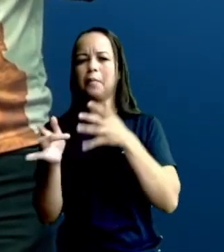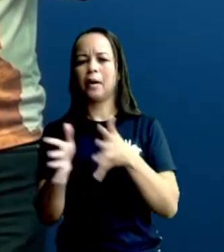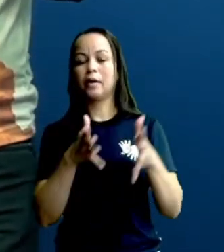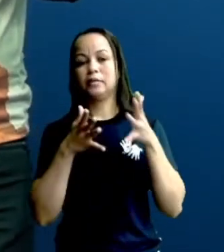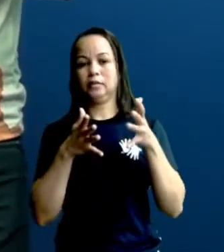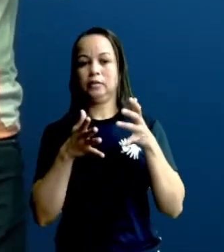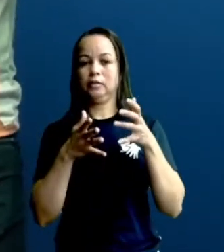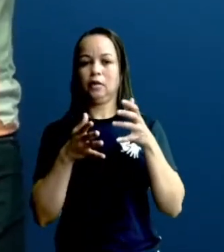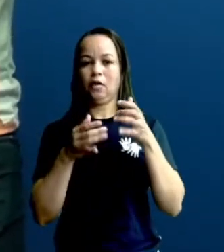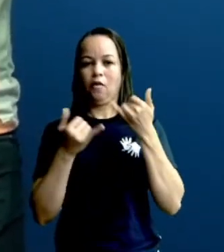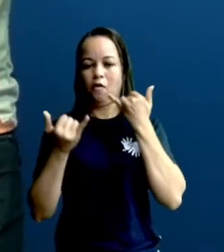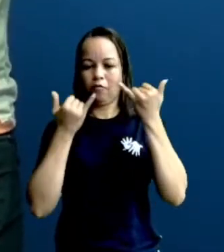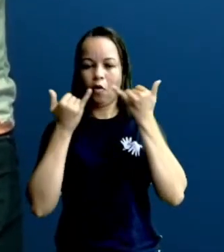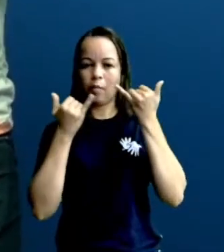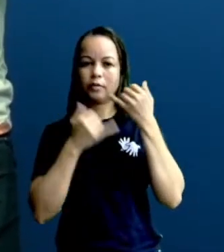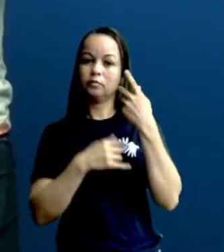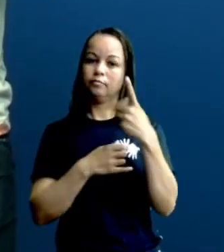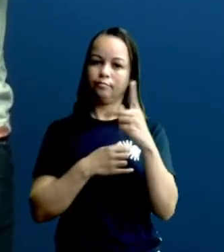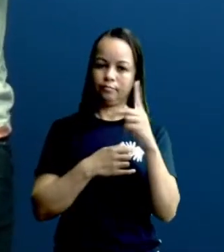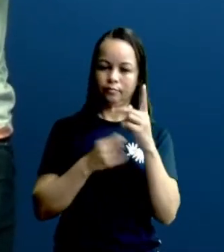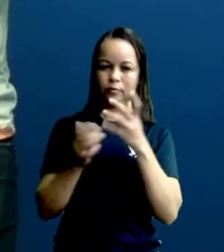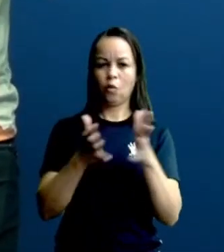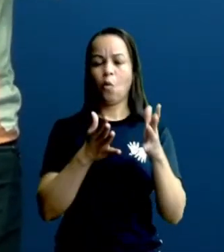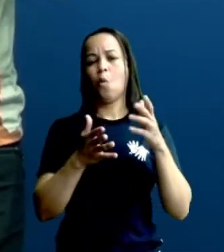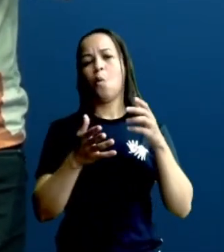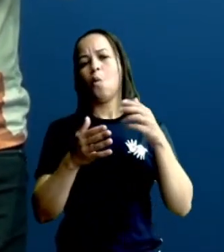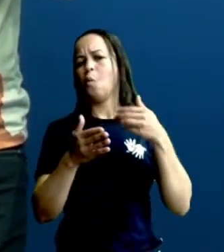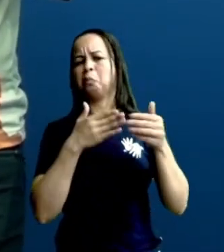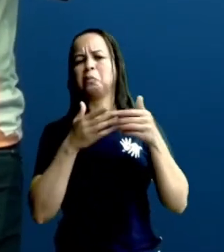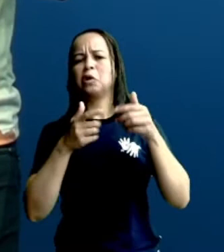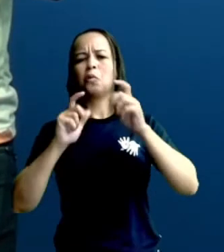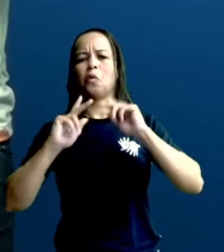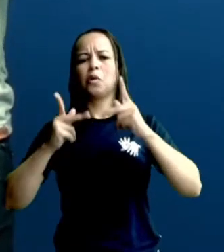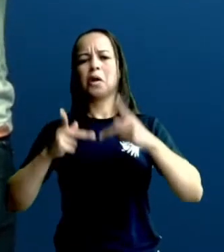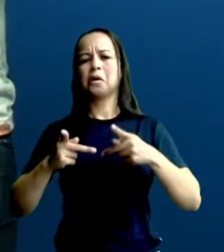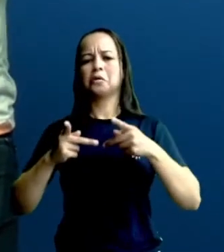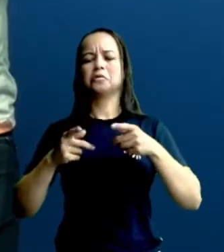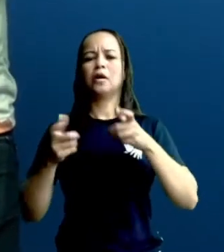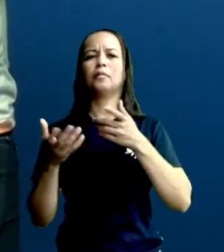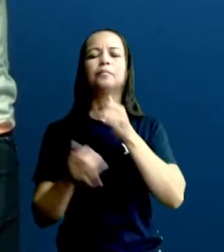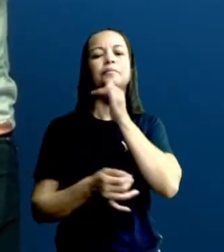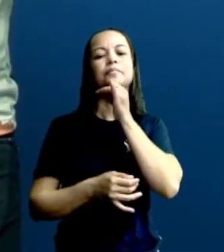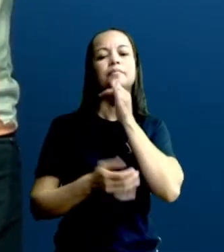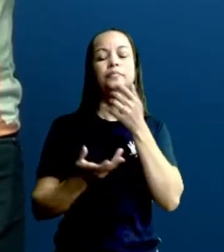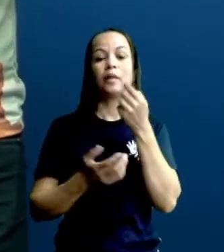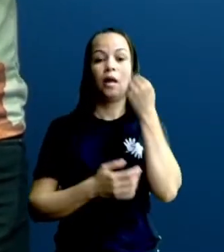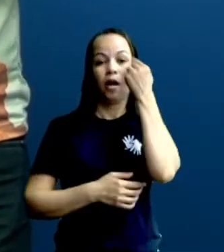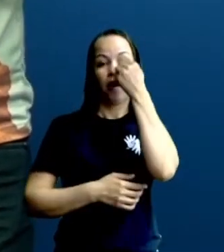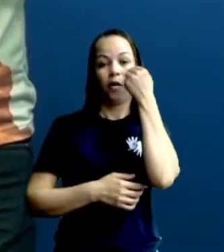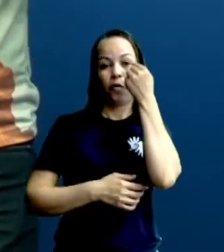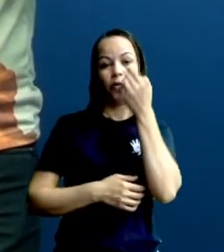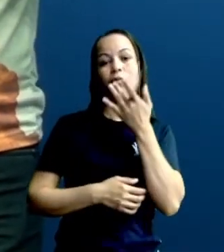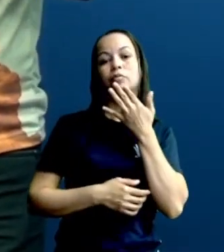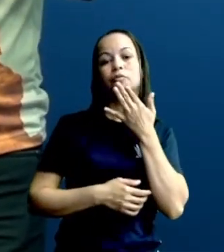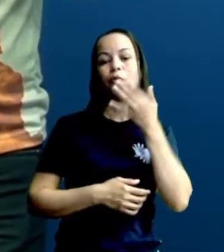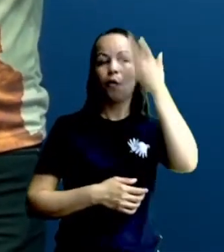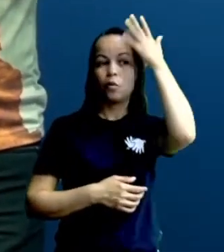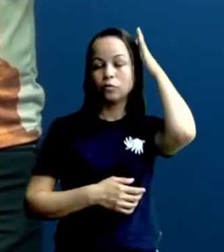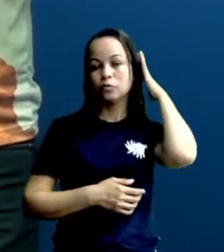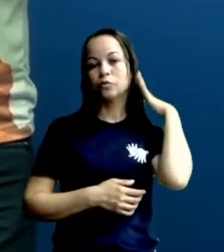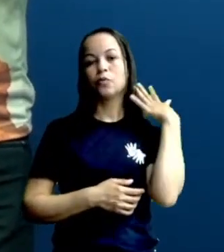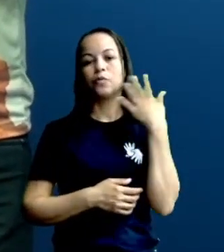identificam informações suas ou de qualquer ser. Por exemplo, a cor dos olhos, a cor do